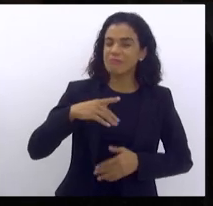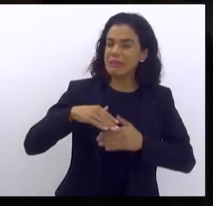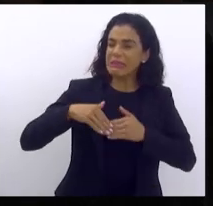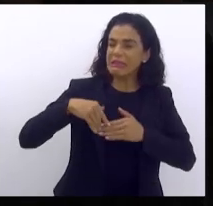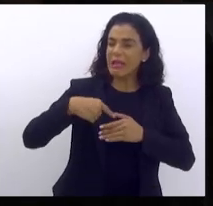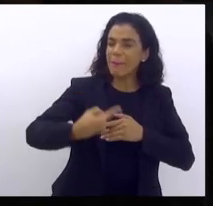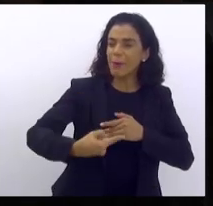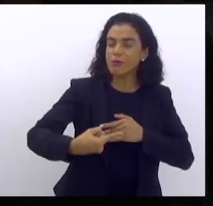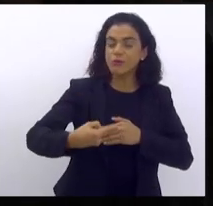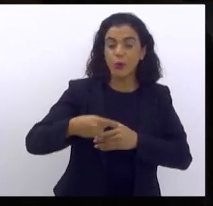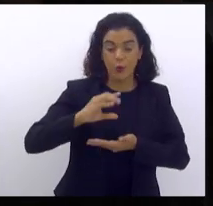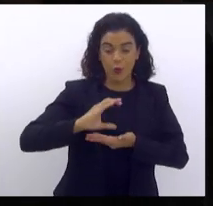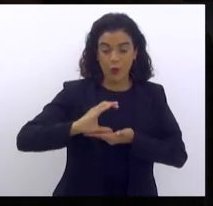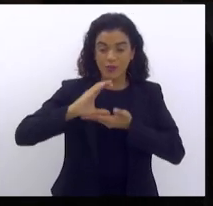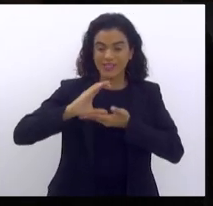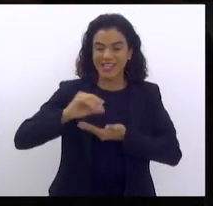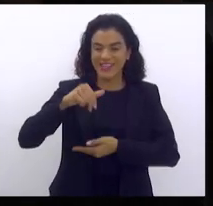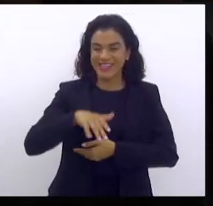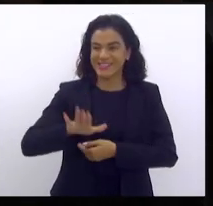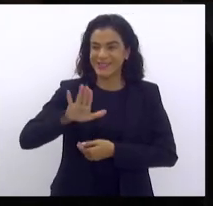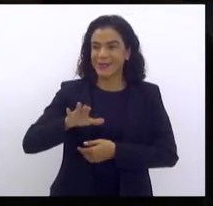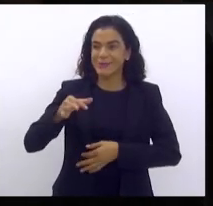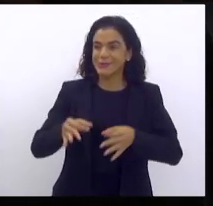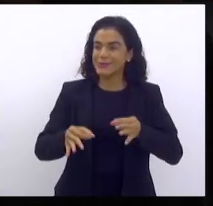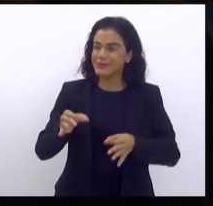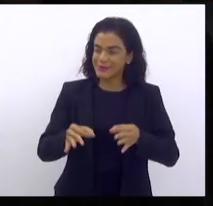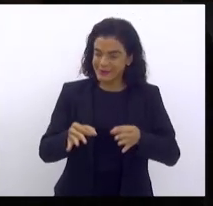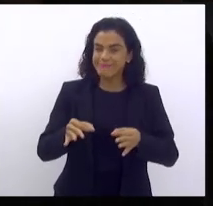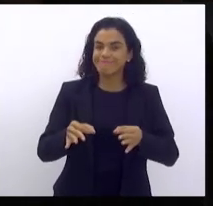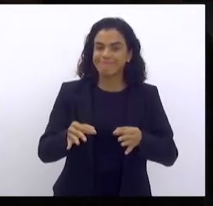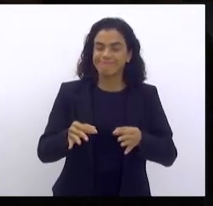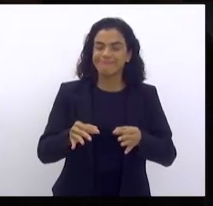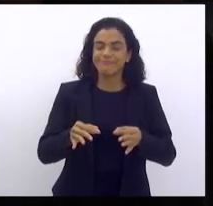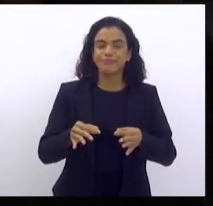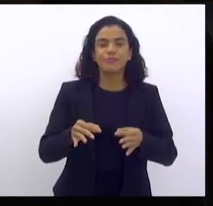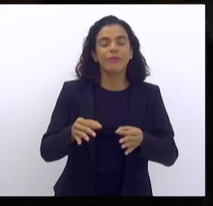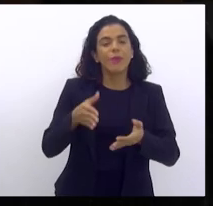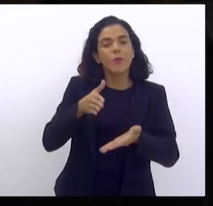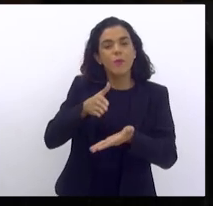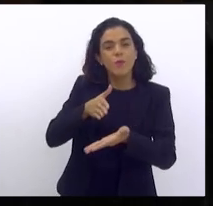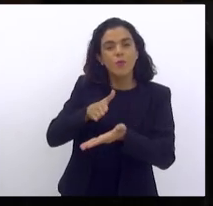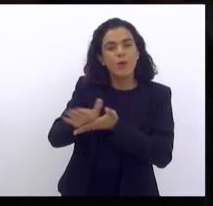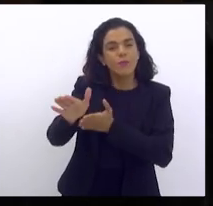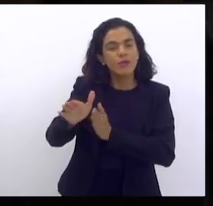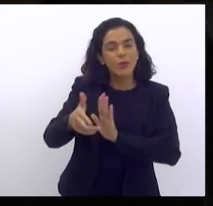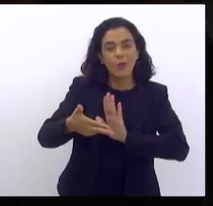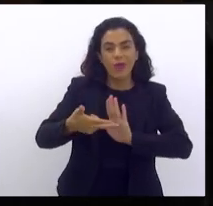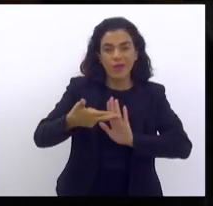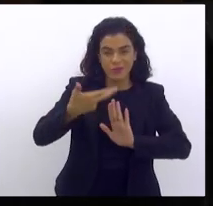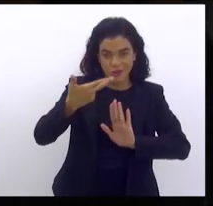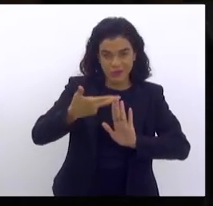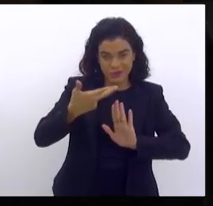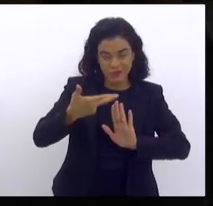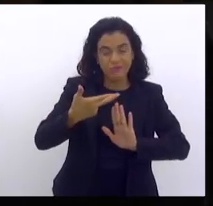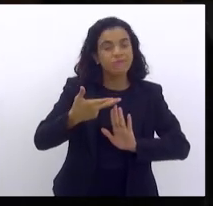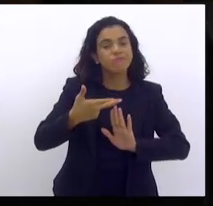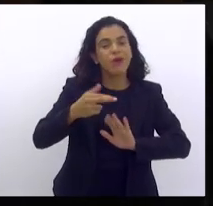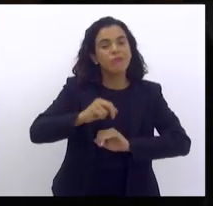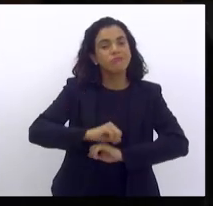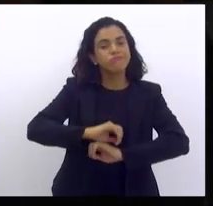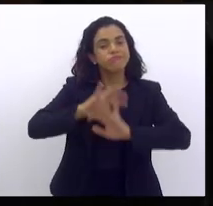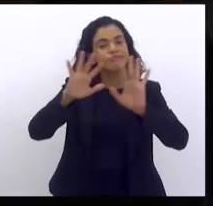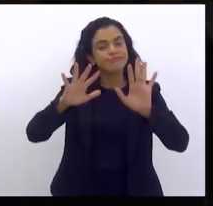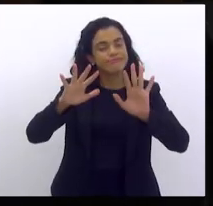próprio Conselho Nacional de Justiça emitiu uma resolução para